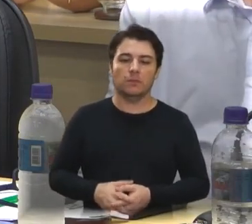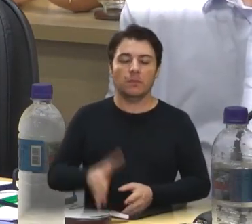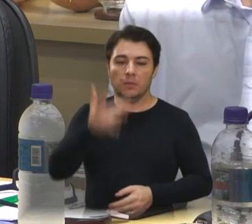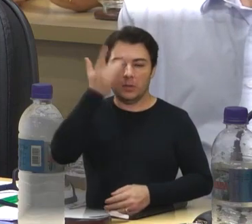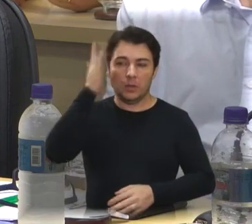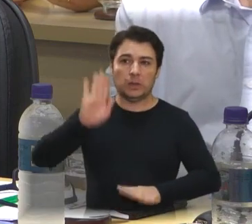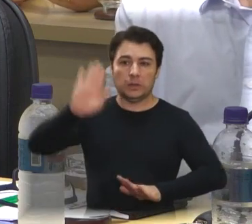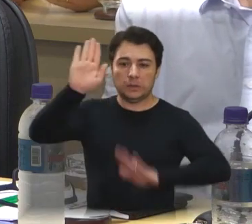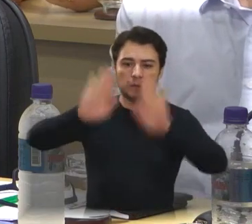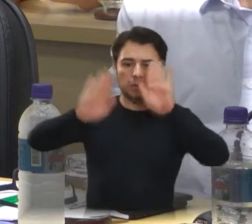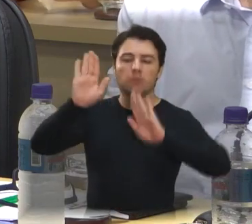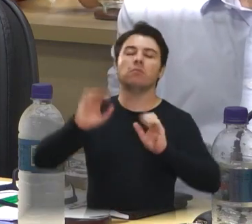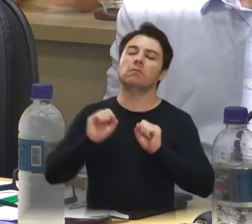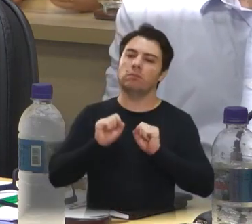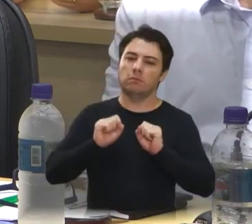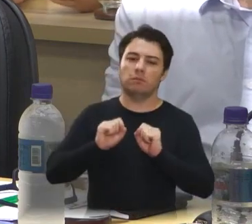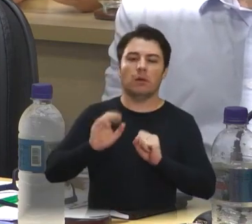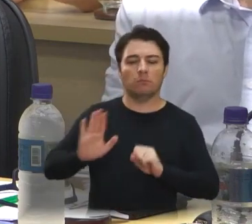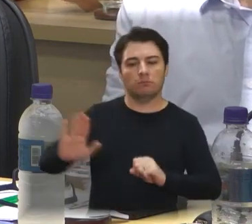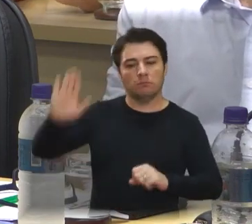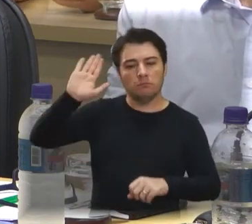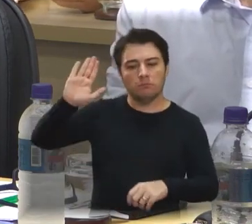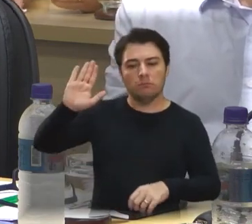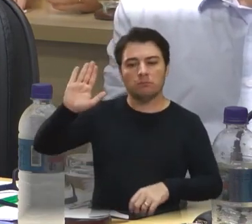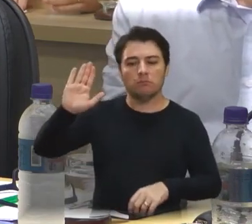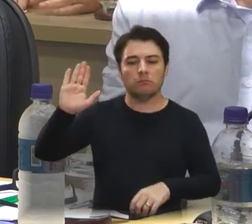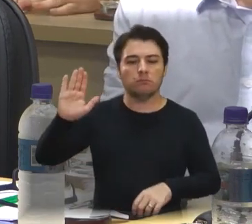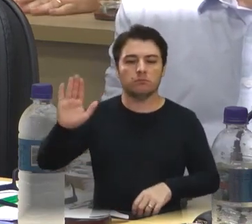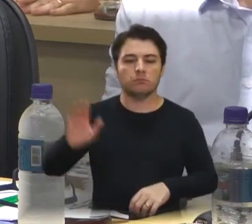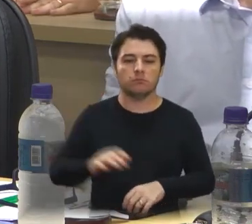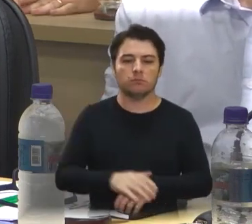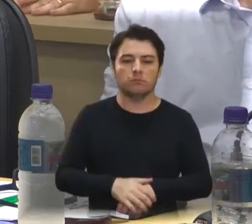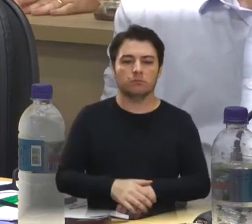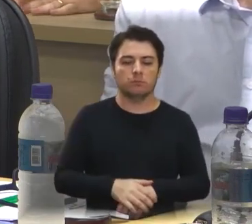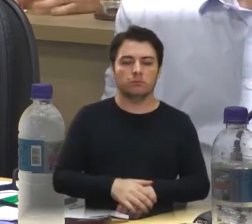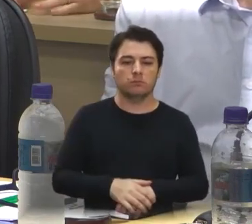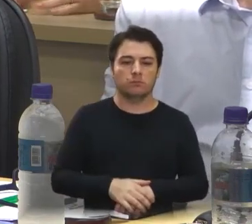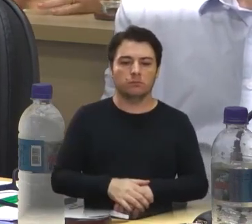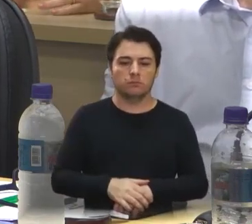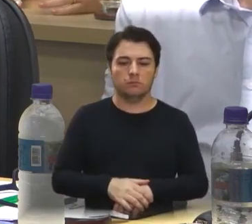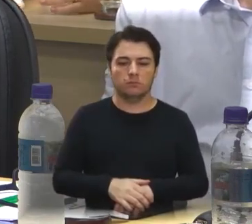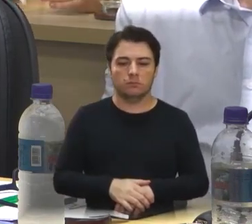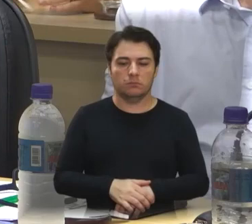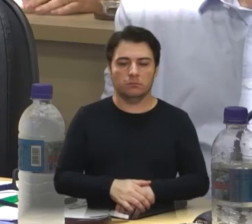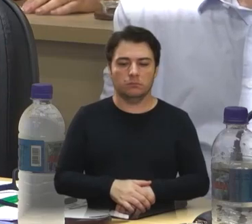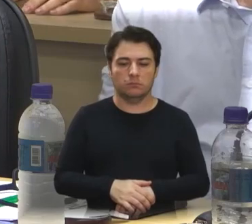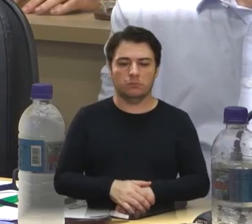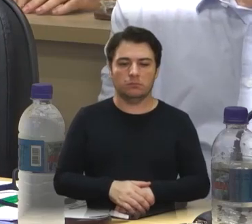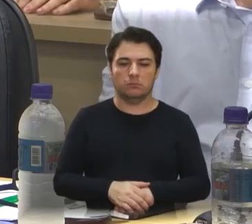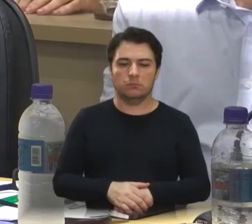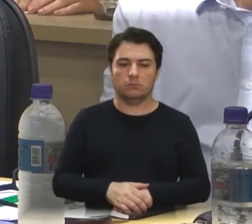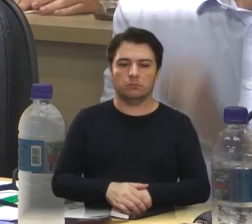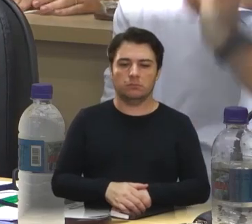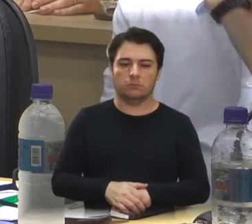questionamento é nós vamos só levanta a mão o vereador eles favor